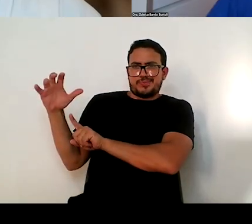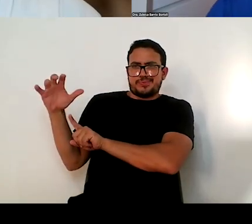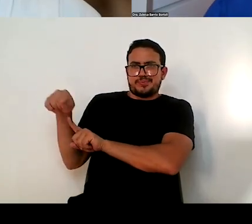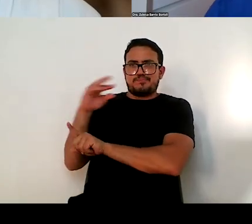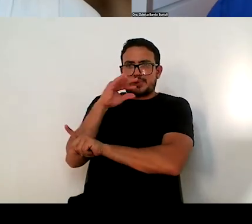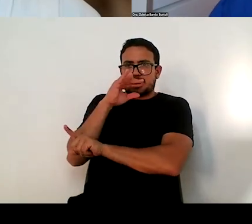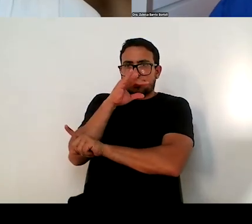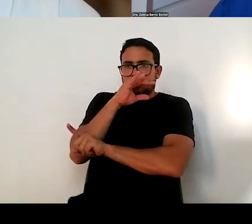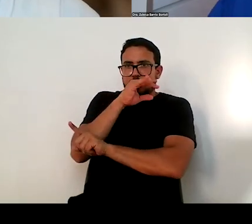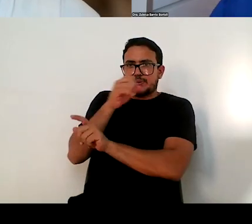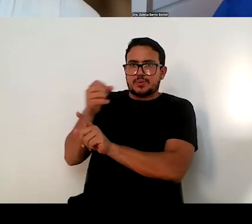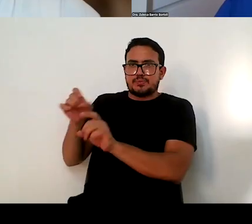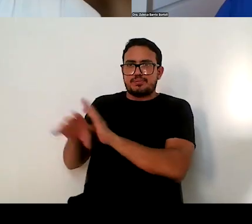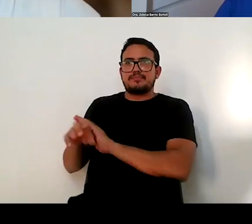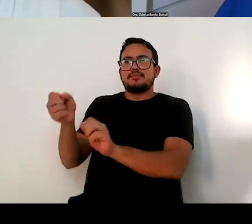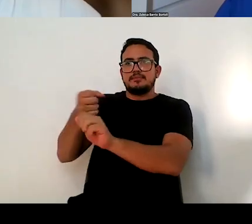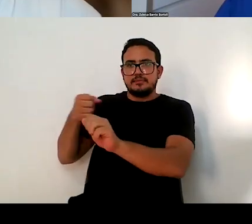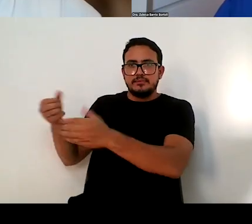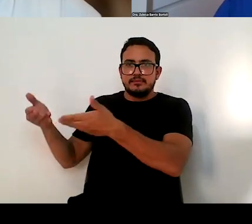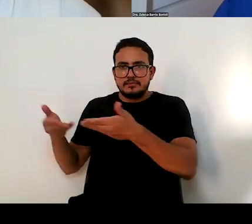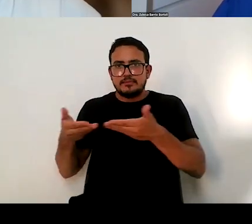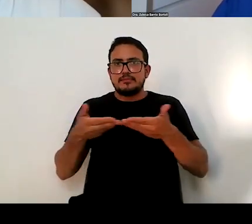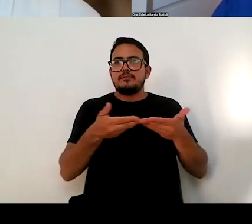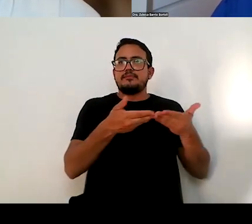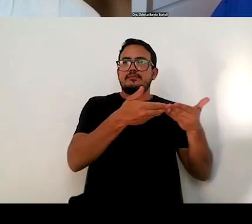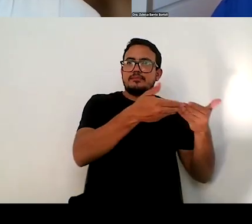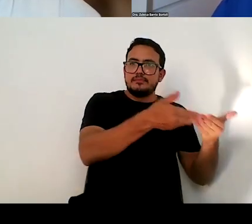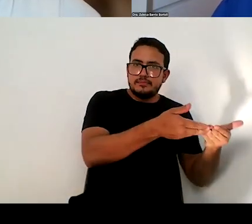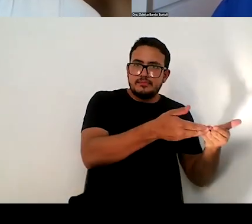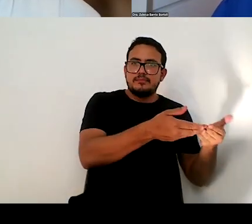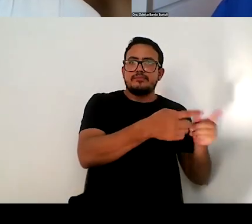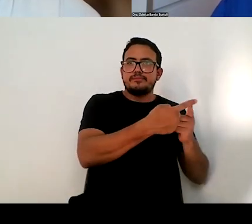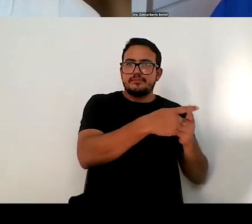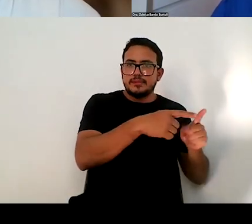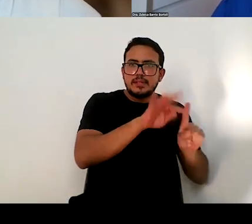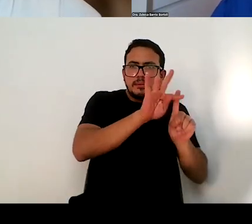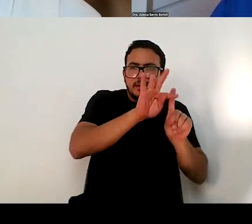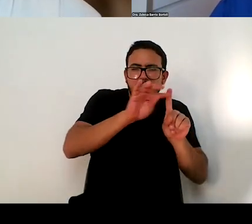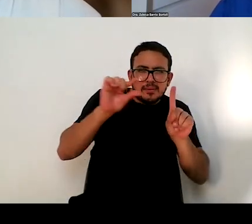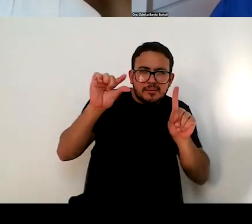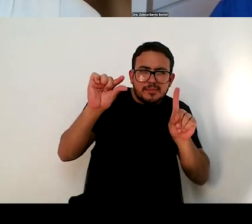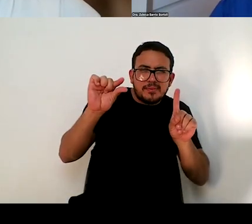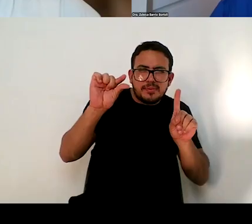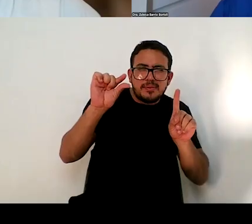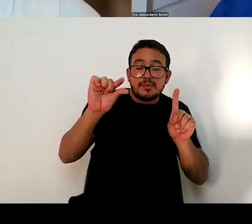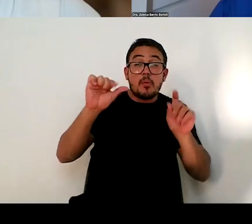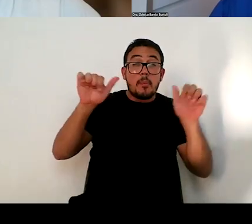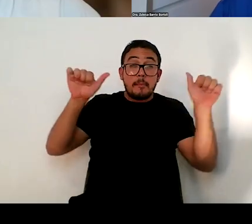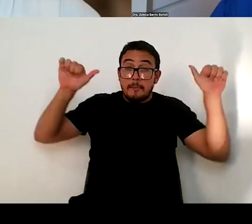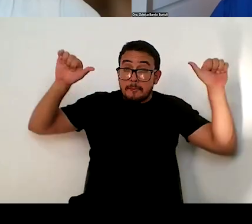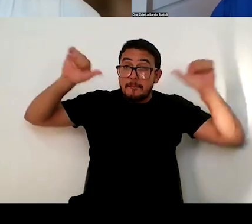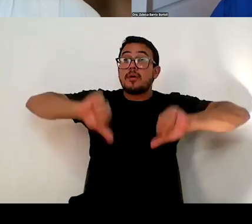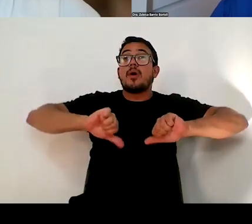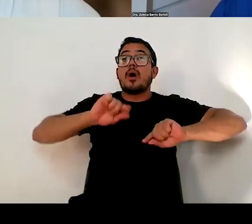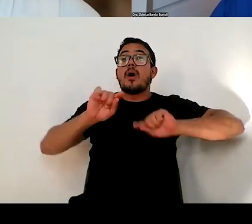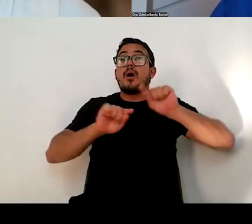alta temperatura, tá? Porque o pior é a formação daquela crosta, que é onde estão essas